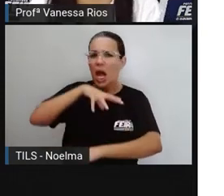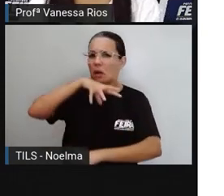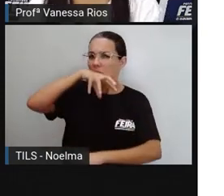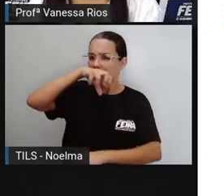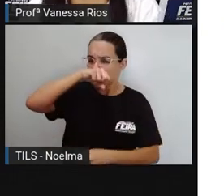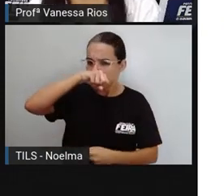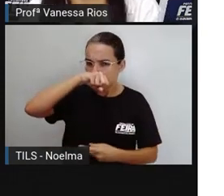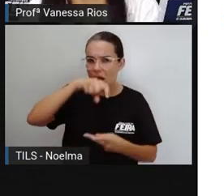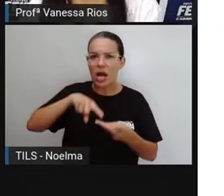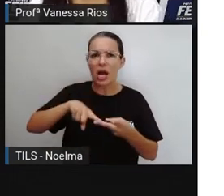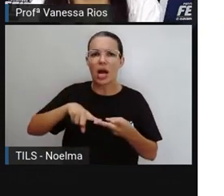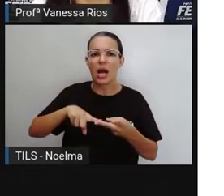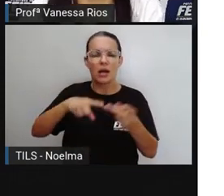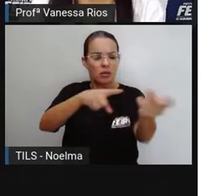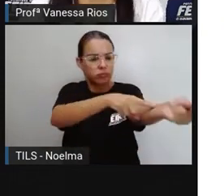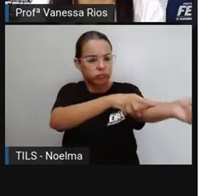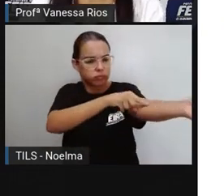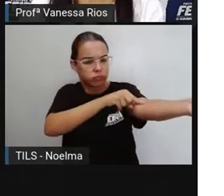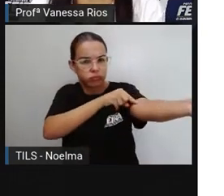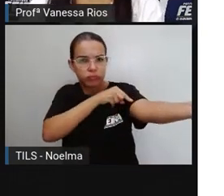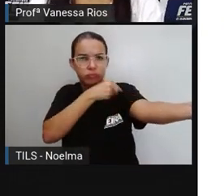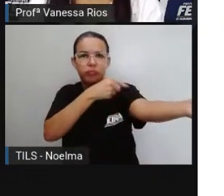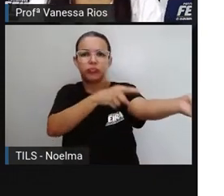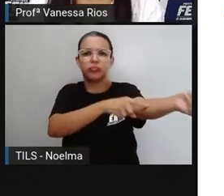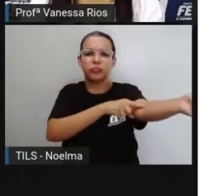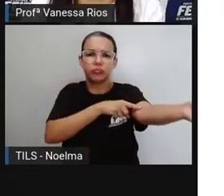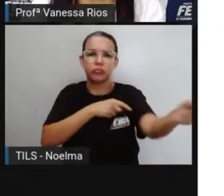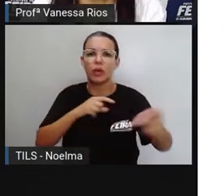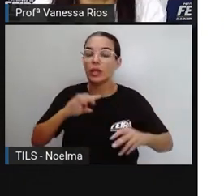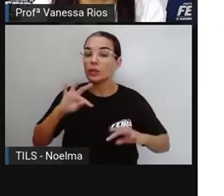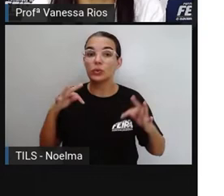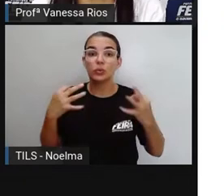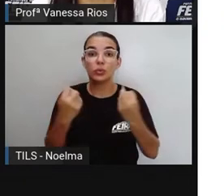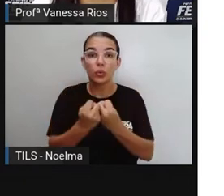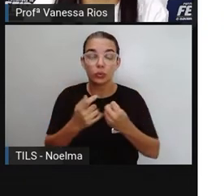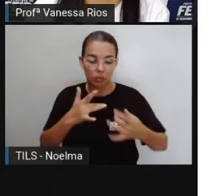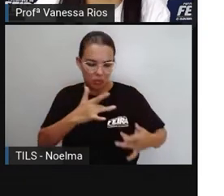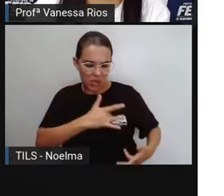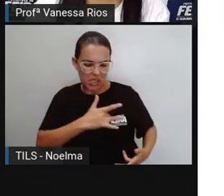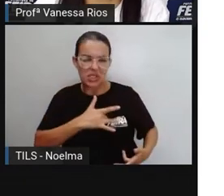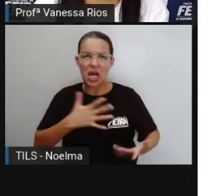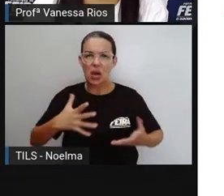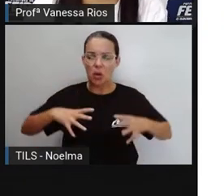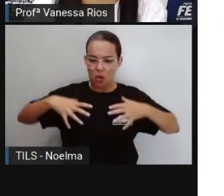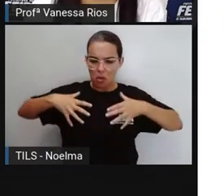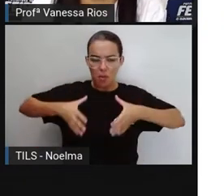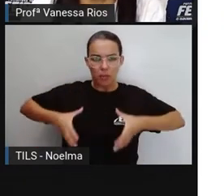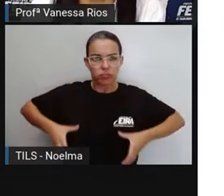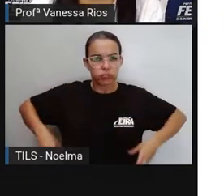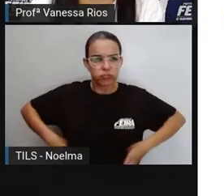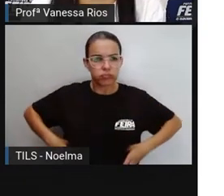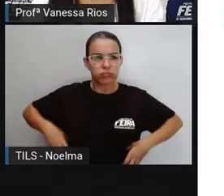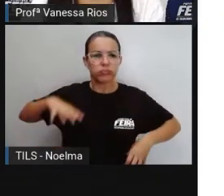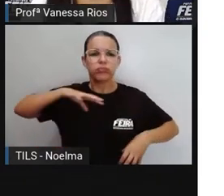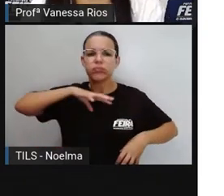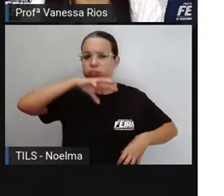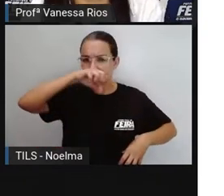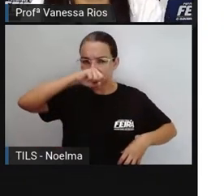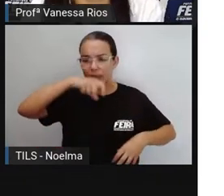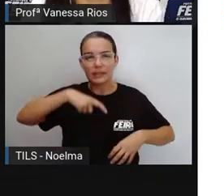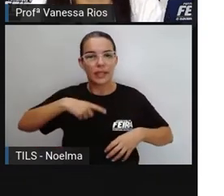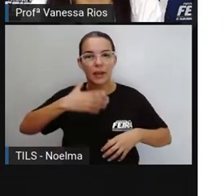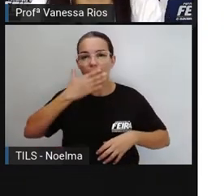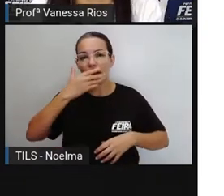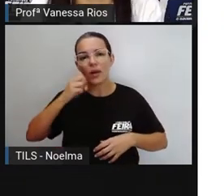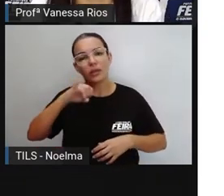respiratório, sistema circulatório, todos os nossos órgãos, né, vão funcionar de uma forma melhor quando se